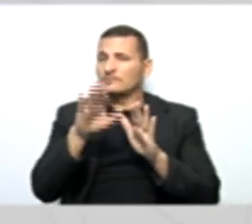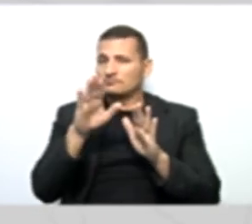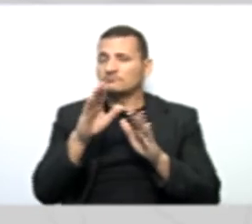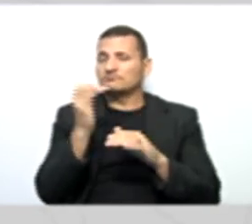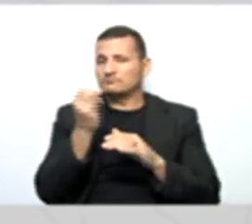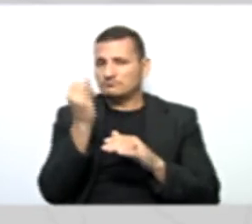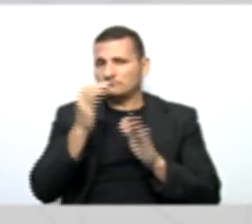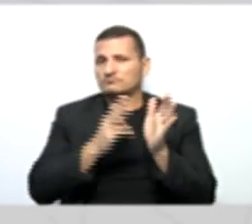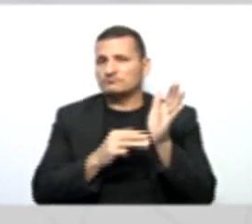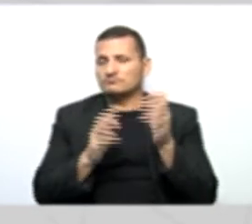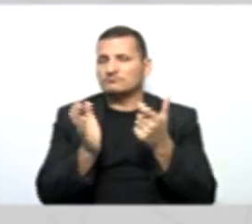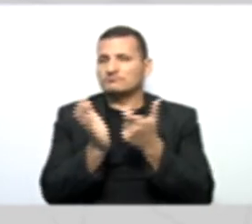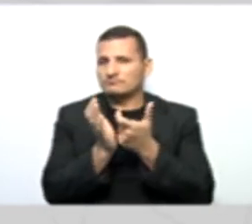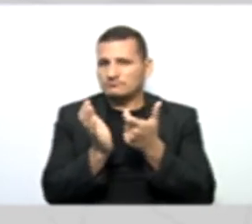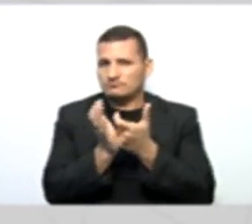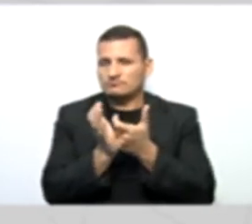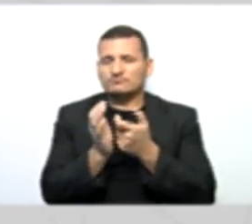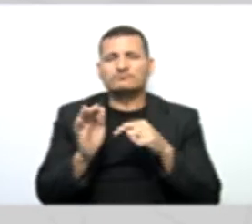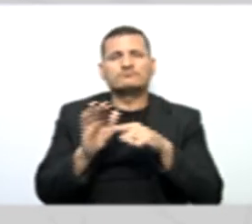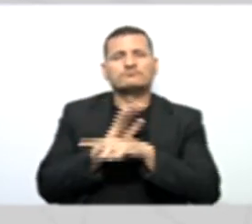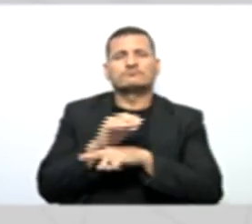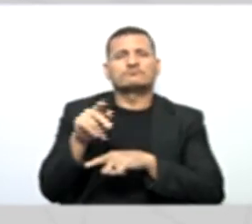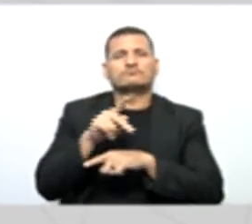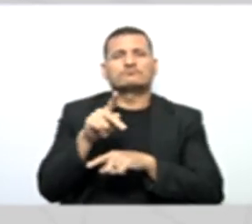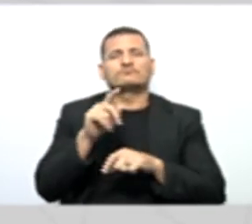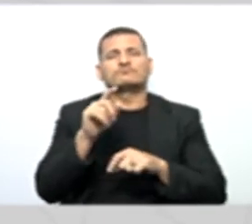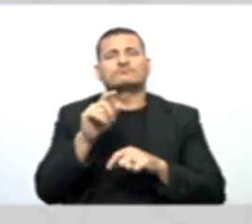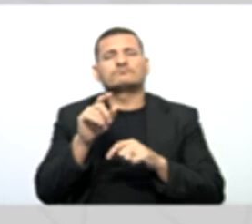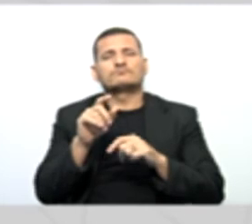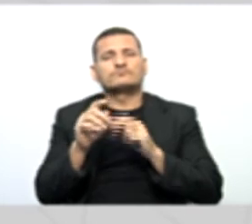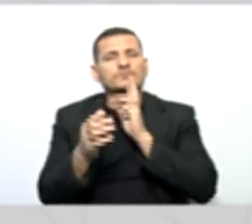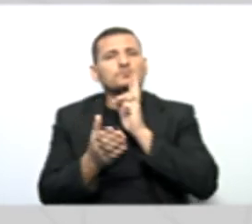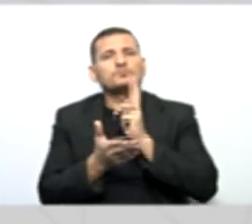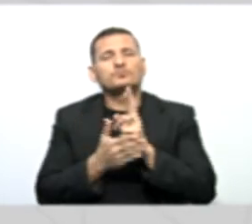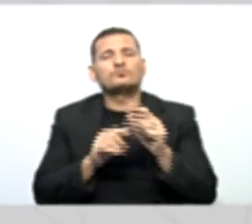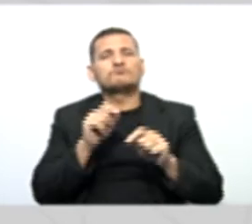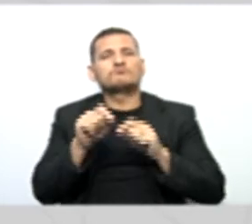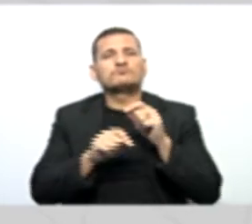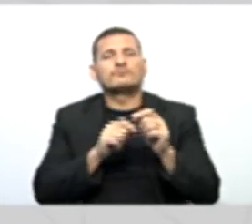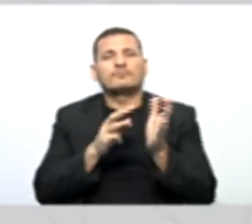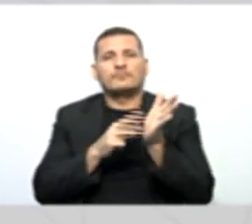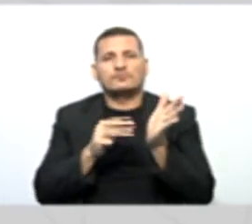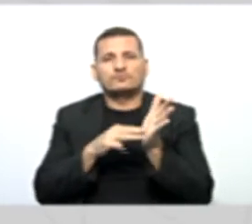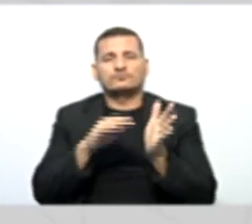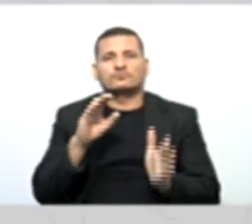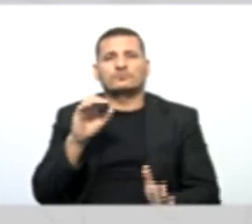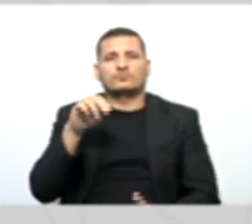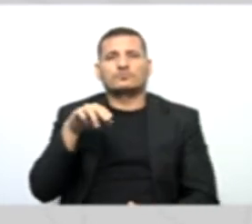importante da classe. Professor Eduardo, o que responderam aí sobre o método construtor?